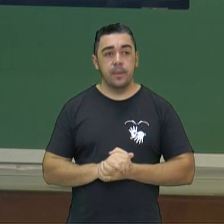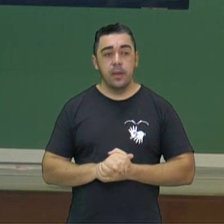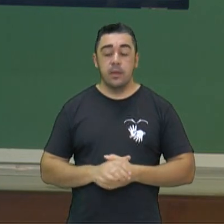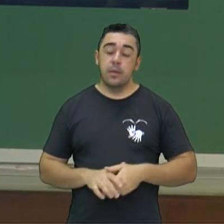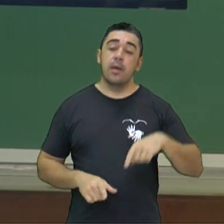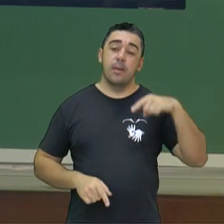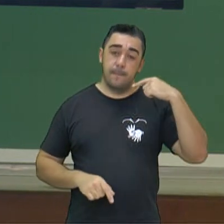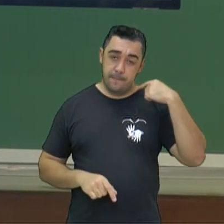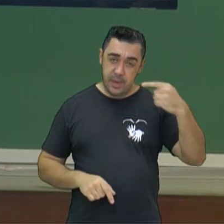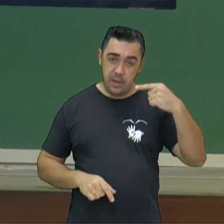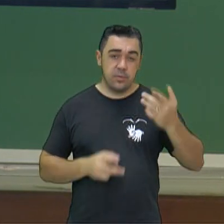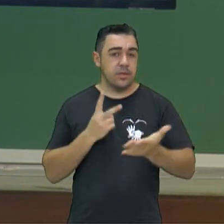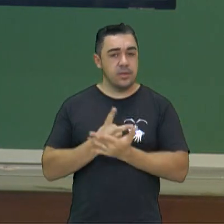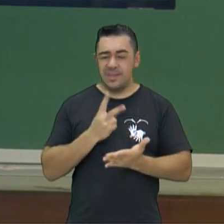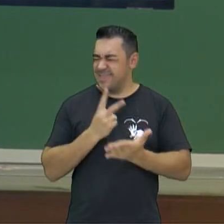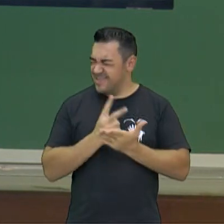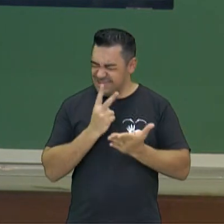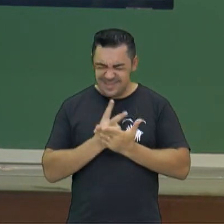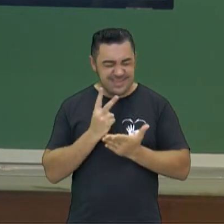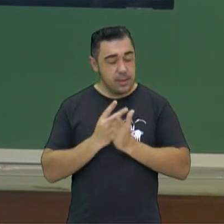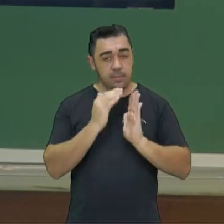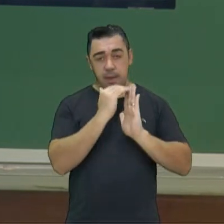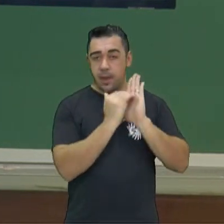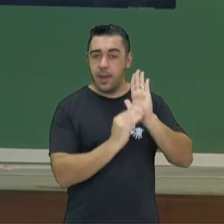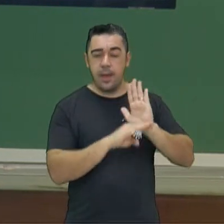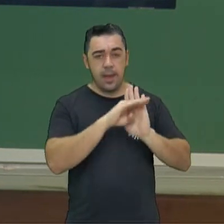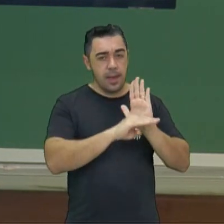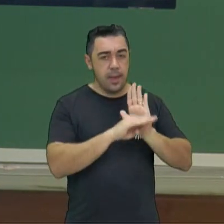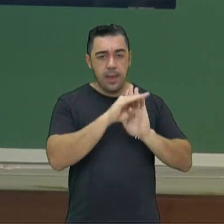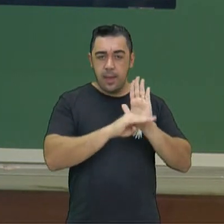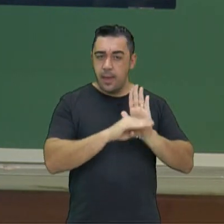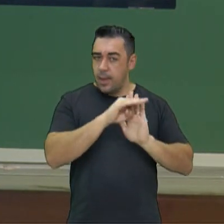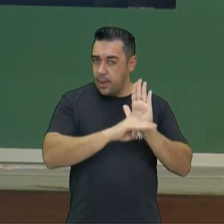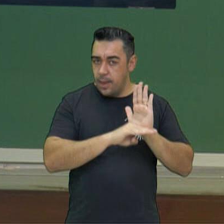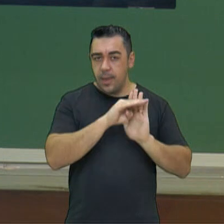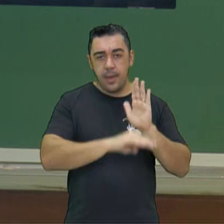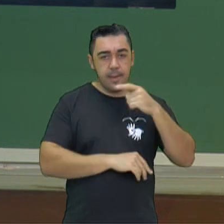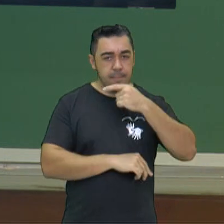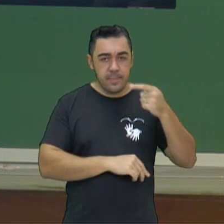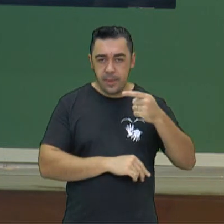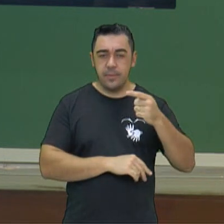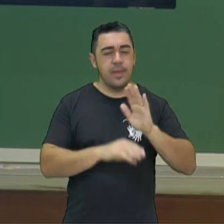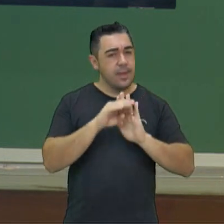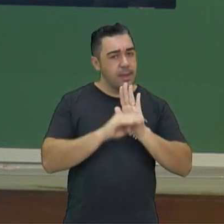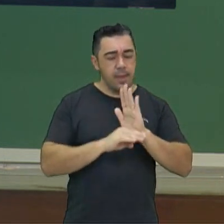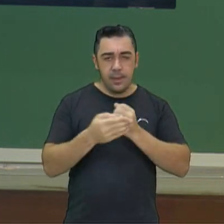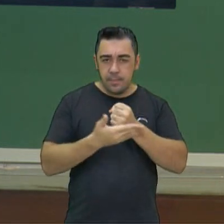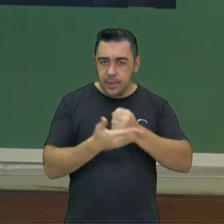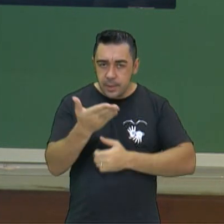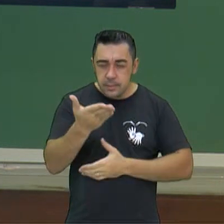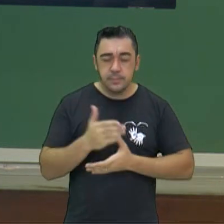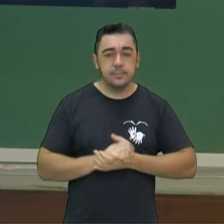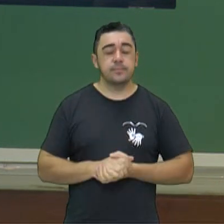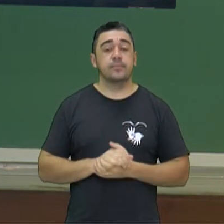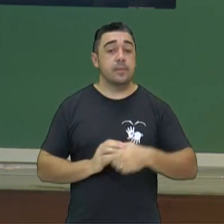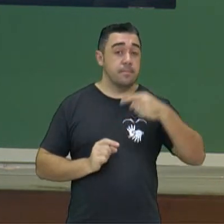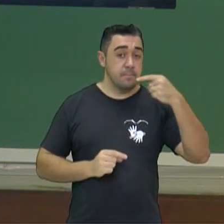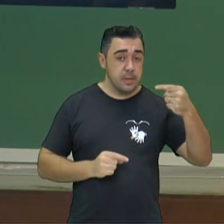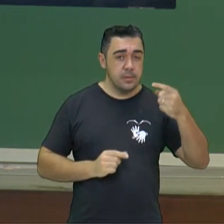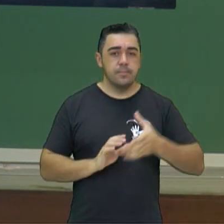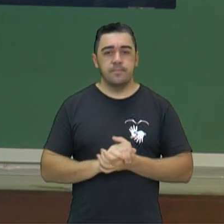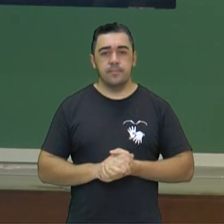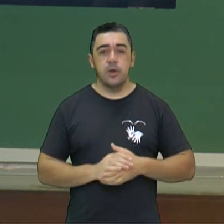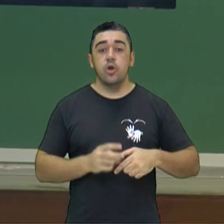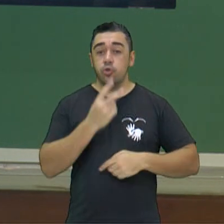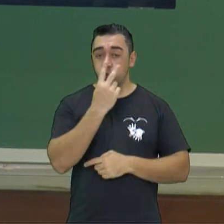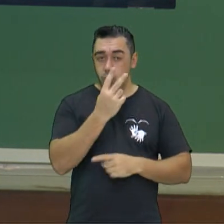primeiro sinal sempre vai seguir o que está dentro do parênteses. Isso é uma regra básica para vocês. Menos